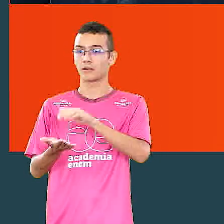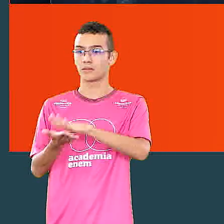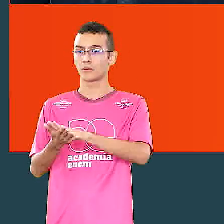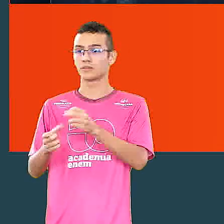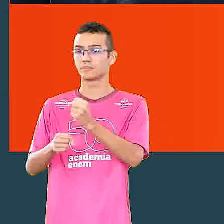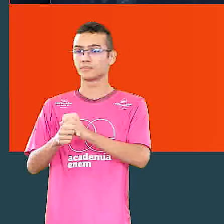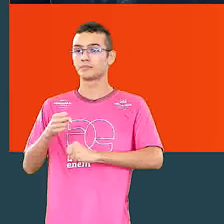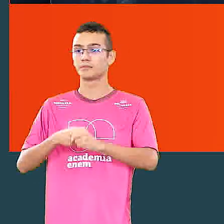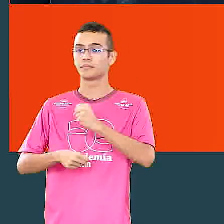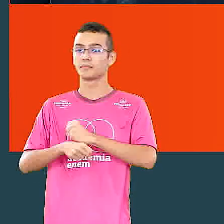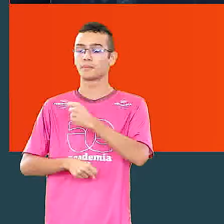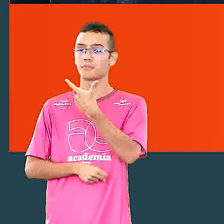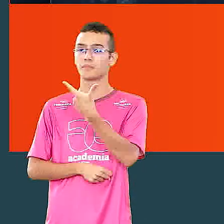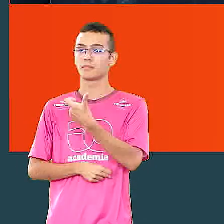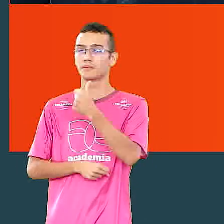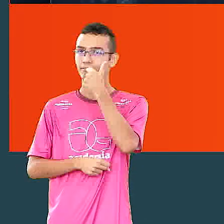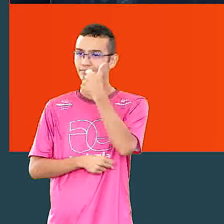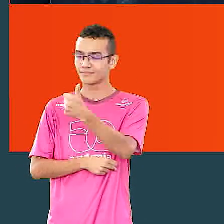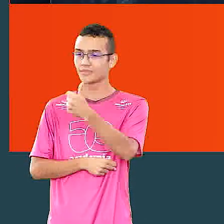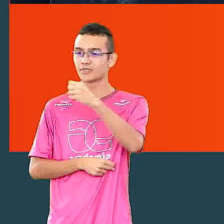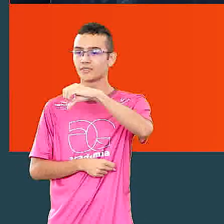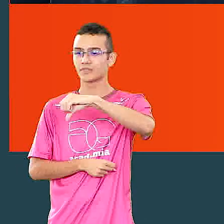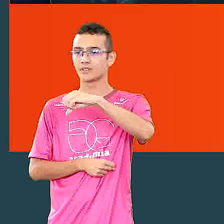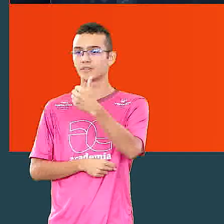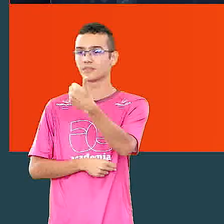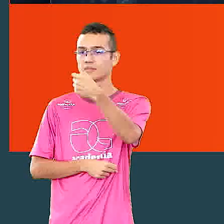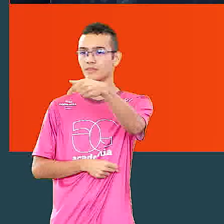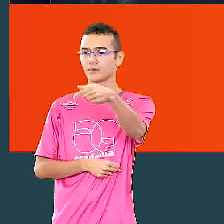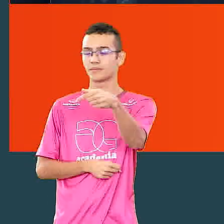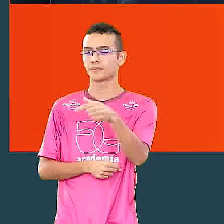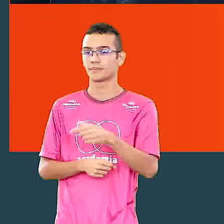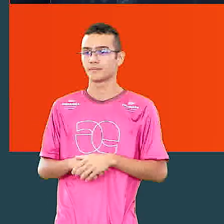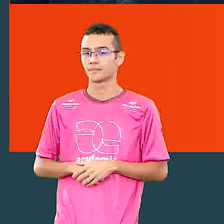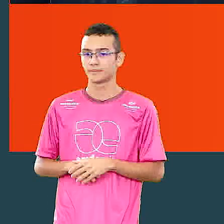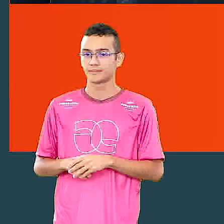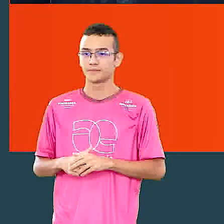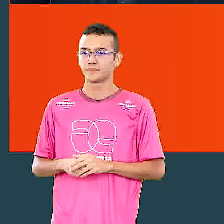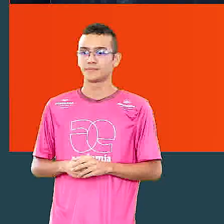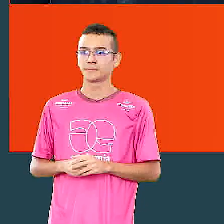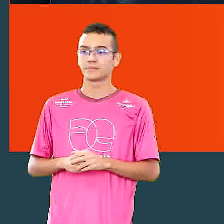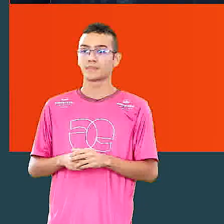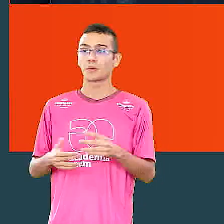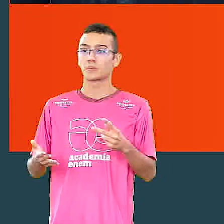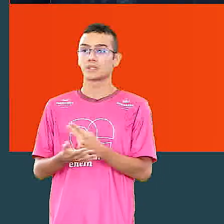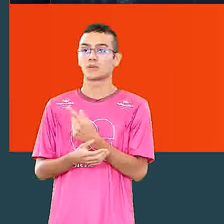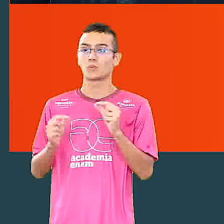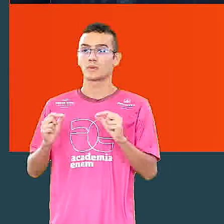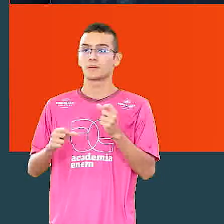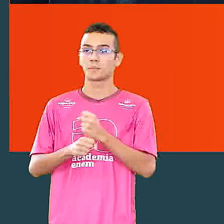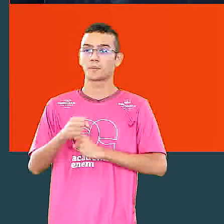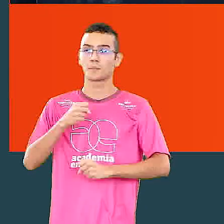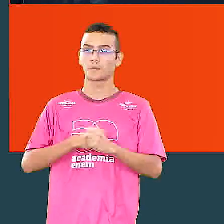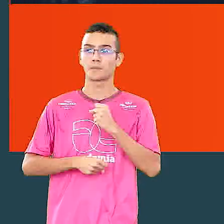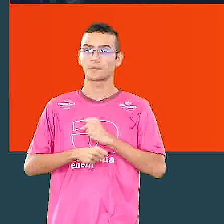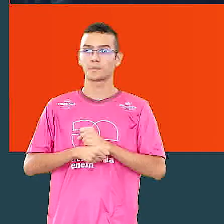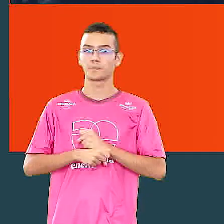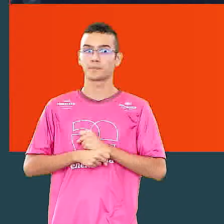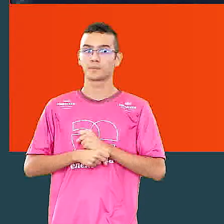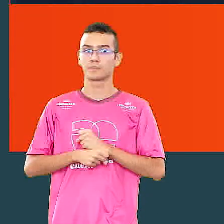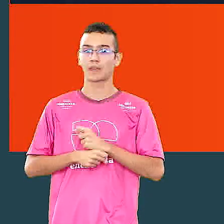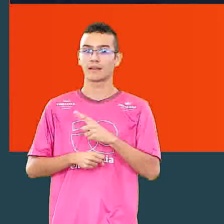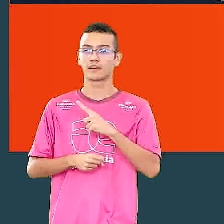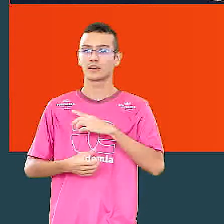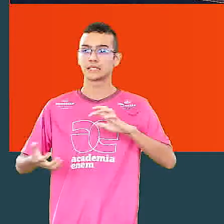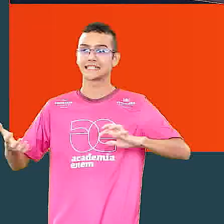1917 no Brasil. Bote aí, 1917 no Brasil. O que tem em 1917? Vai ter uma grande